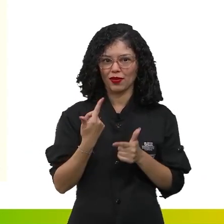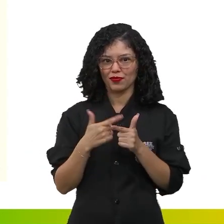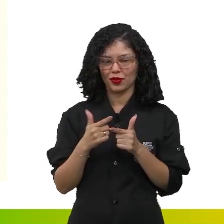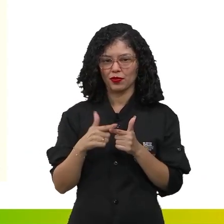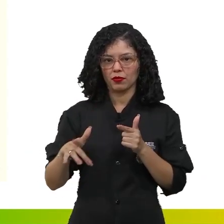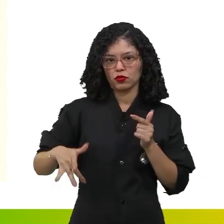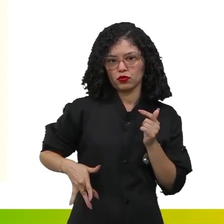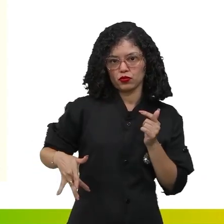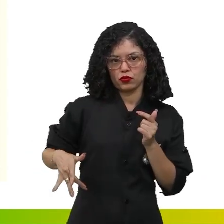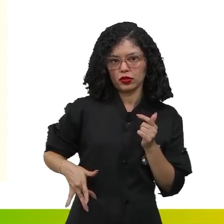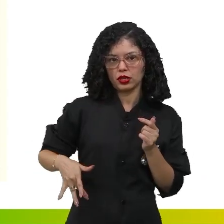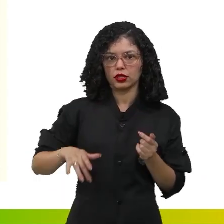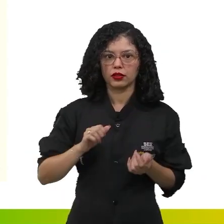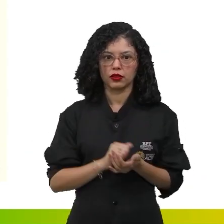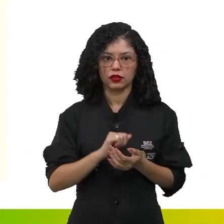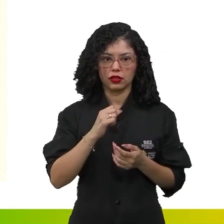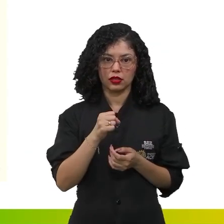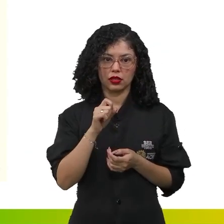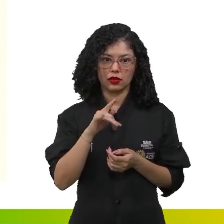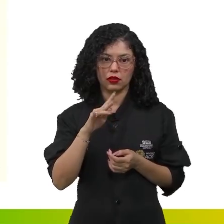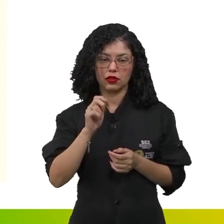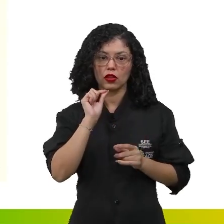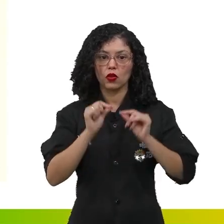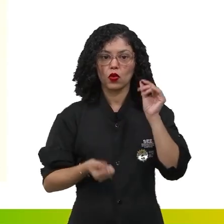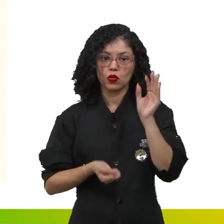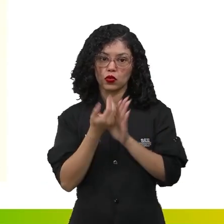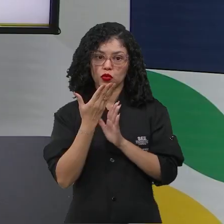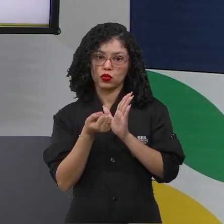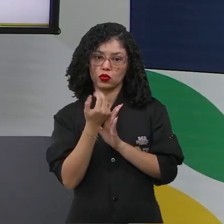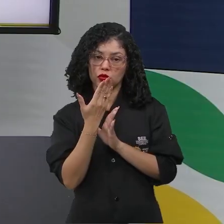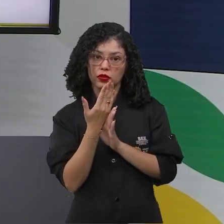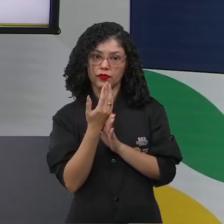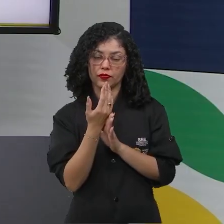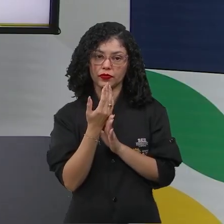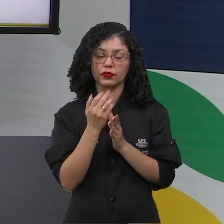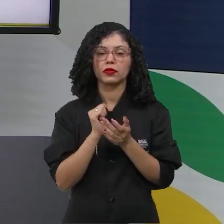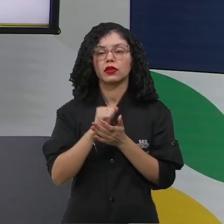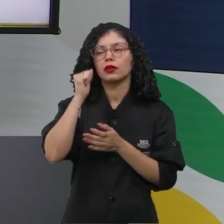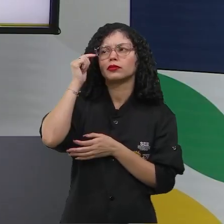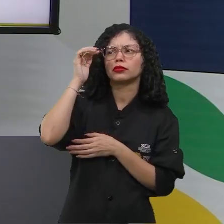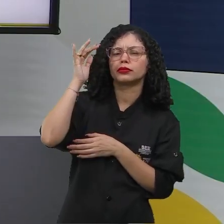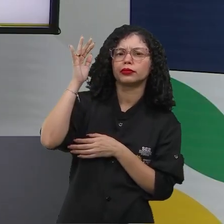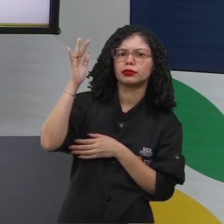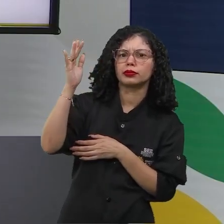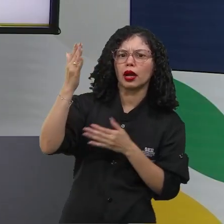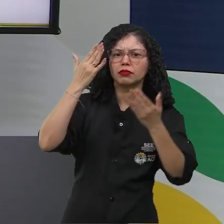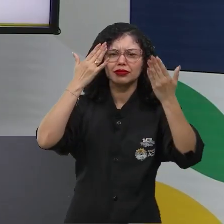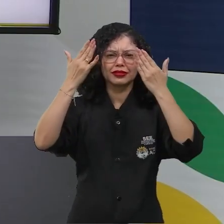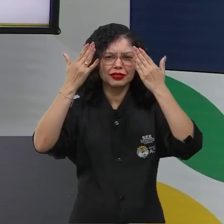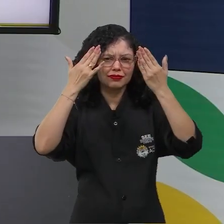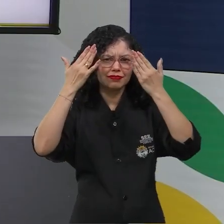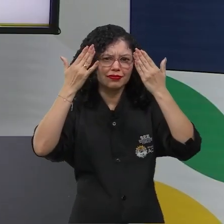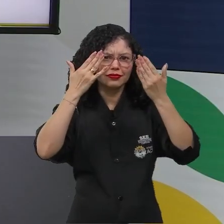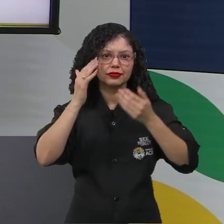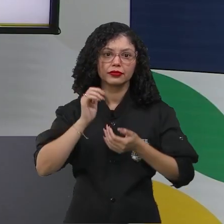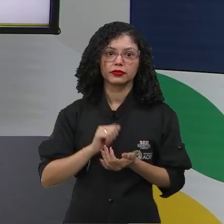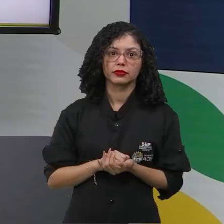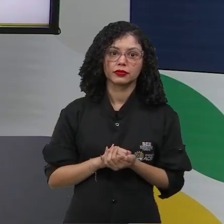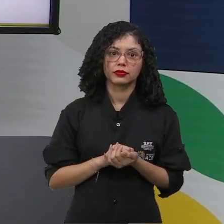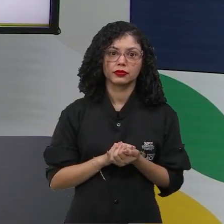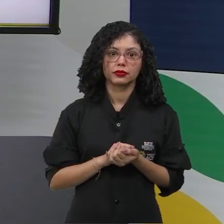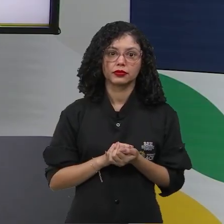no fígado, e também tem a psique, que é uma alusão à parte psicológica, você fica um pouco